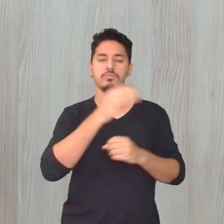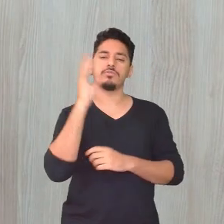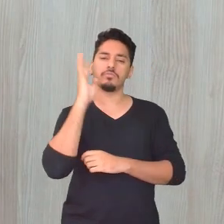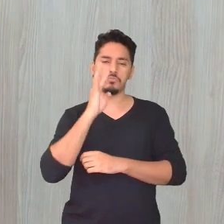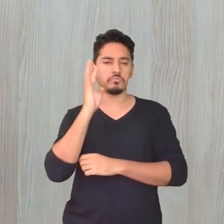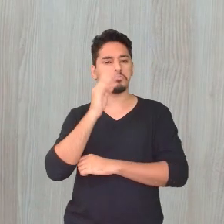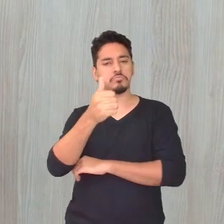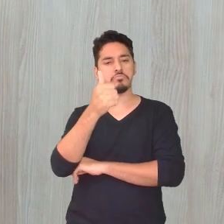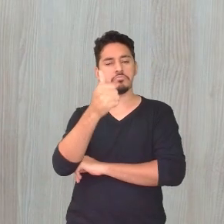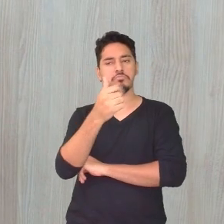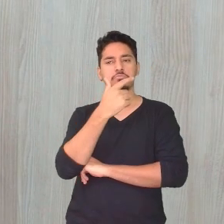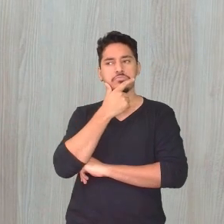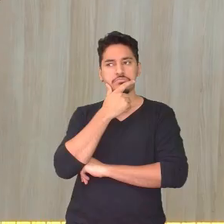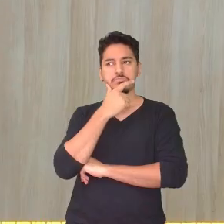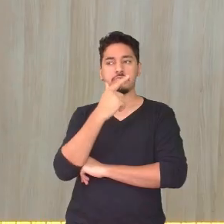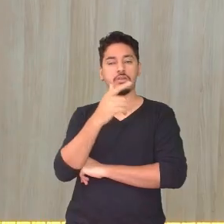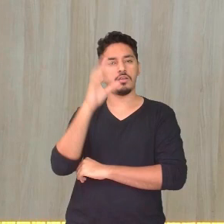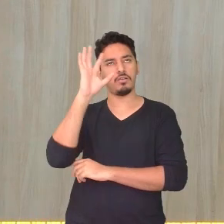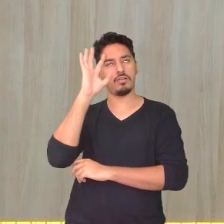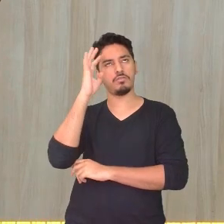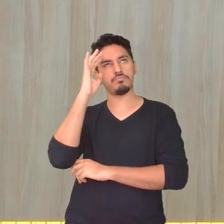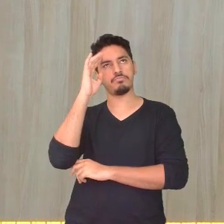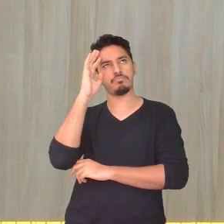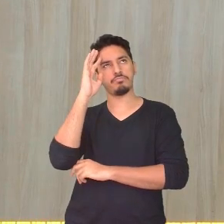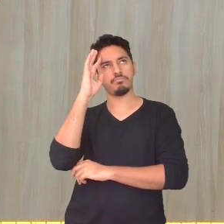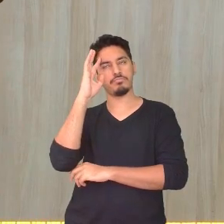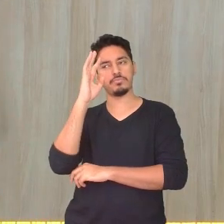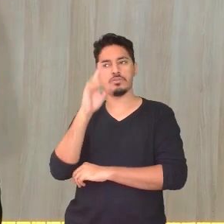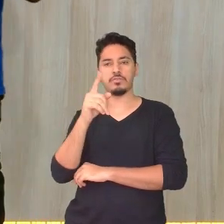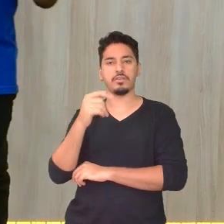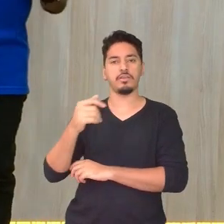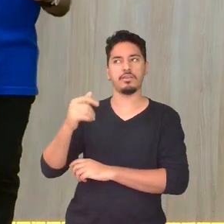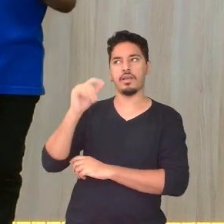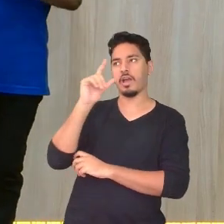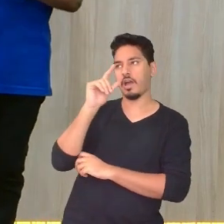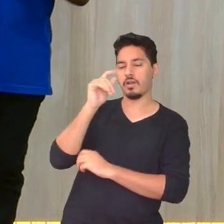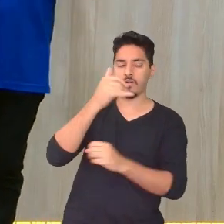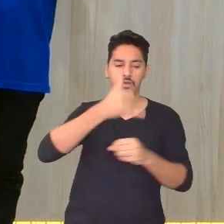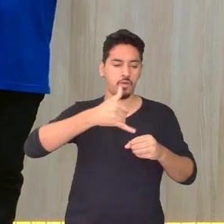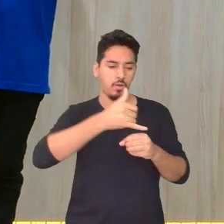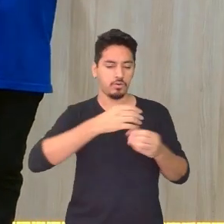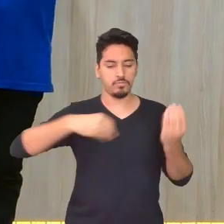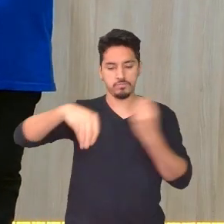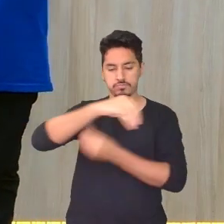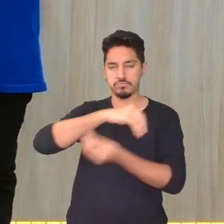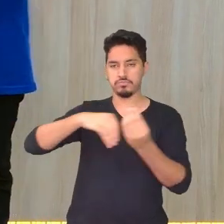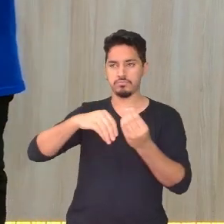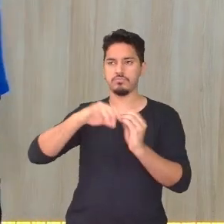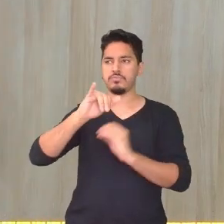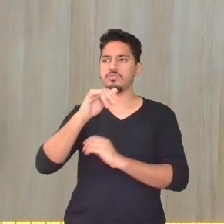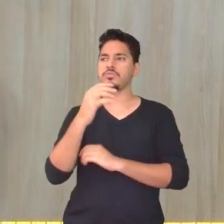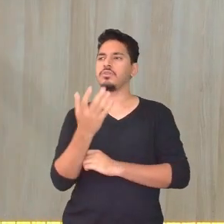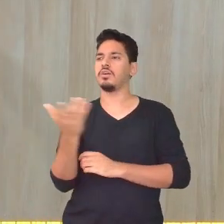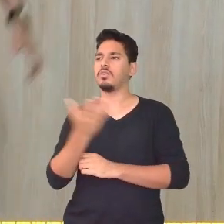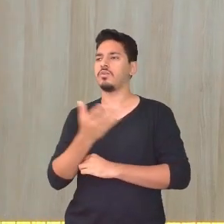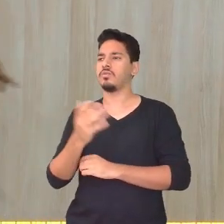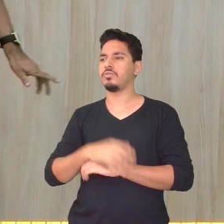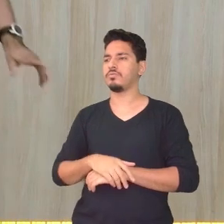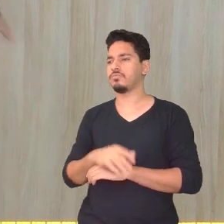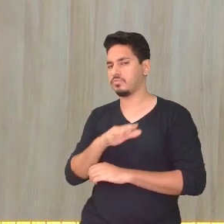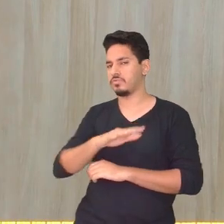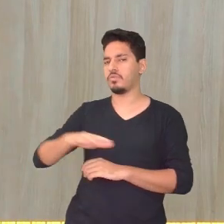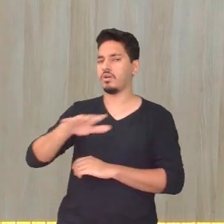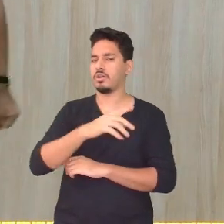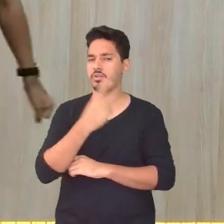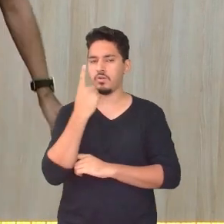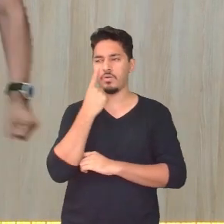aí. É o raciocínio de pegar óleo com água, fazer a mistura. Bom, se eu pegar... Agora eu vou entrar na tua área, Bel. Agora